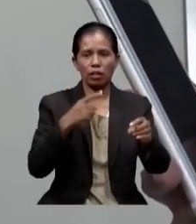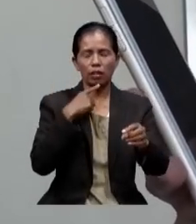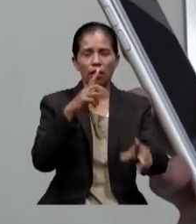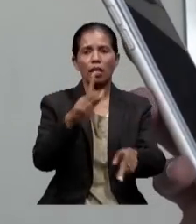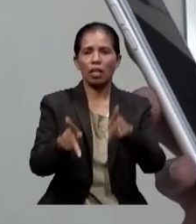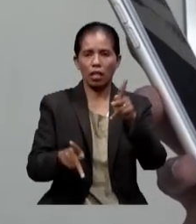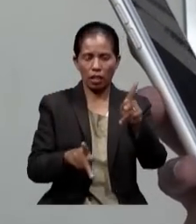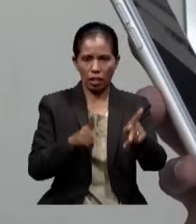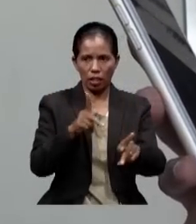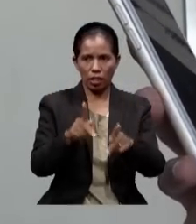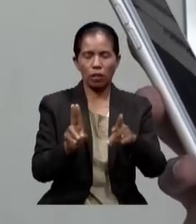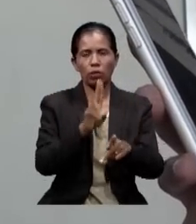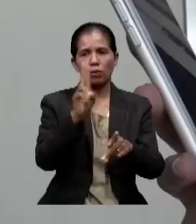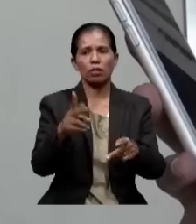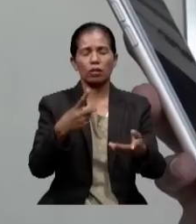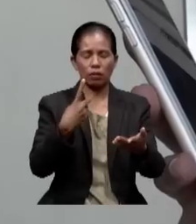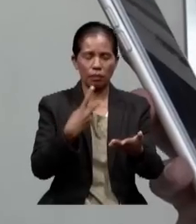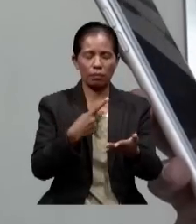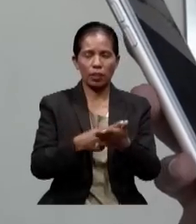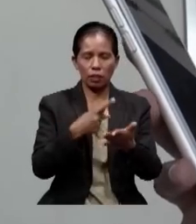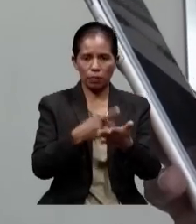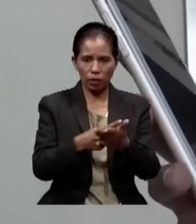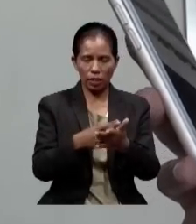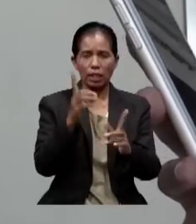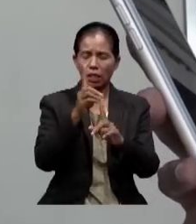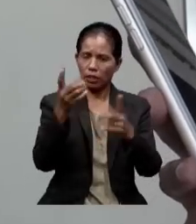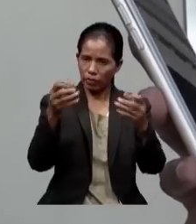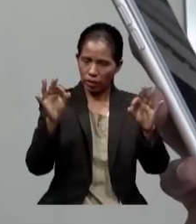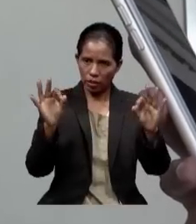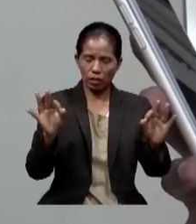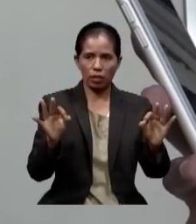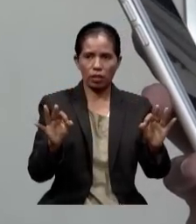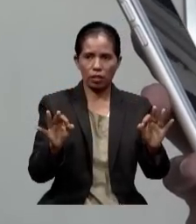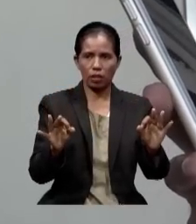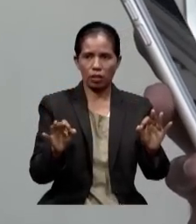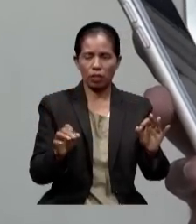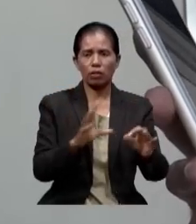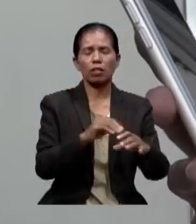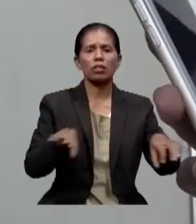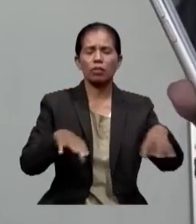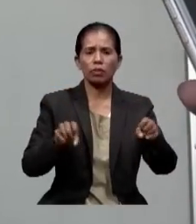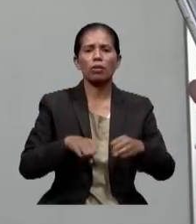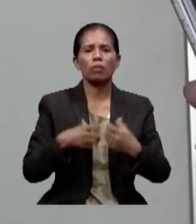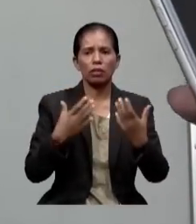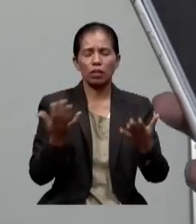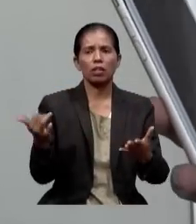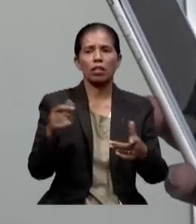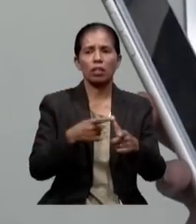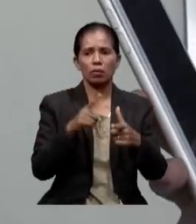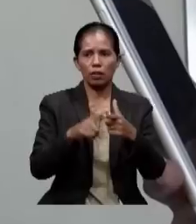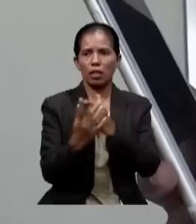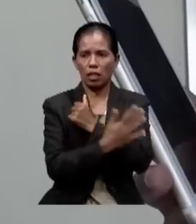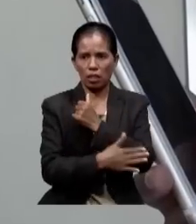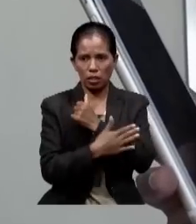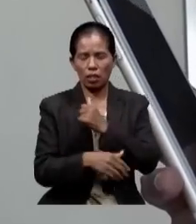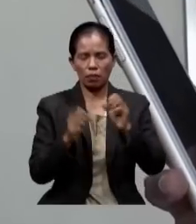cidadão usa passaporte mate e que autoriza mecanismo serviço ne halo sa para depois de sirve é uma nação ser selo